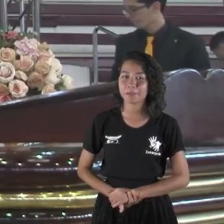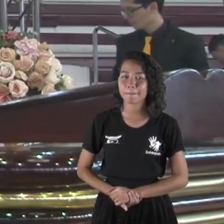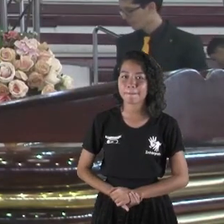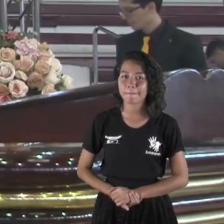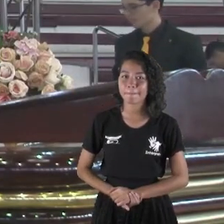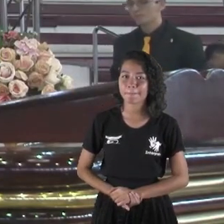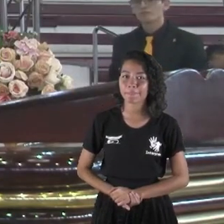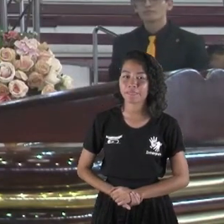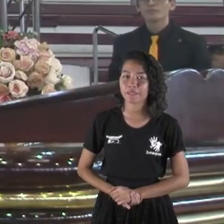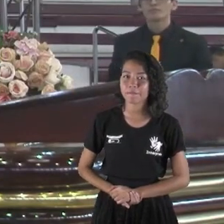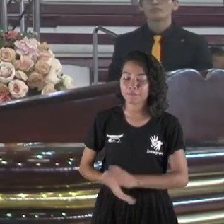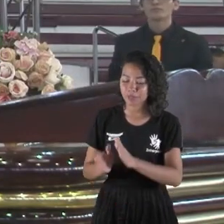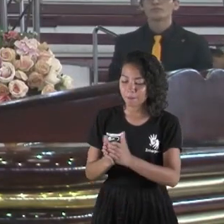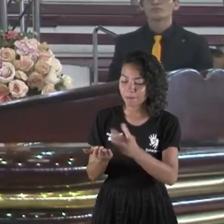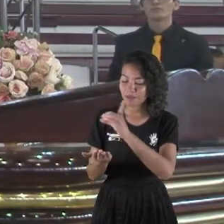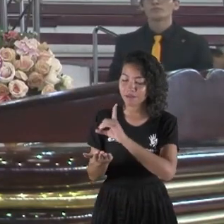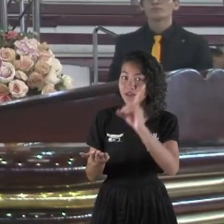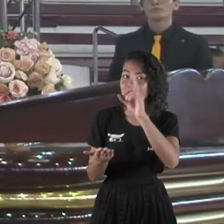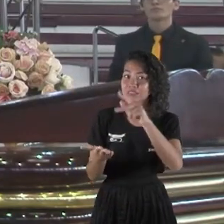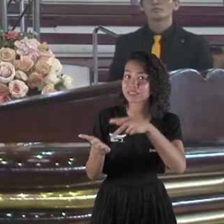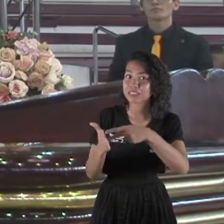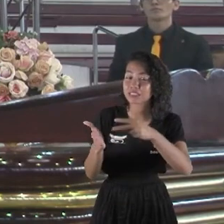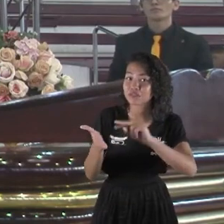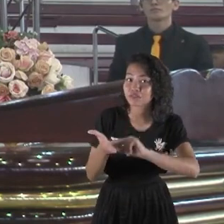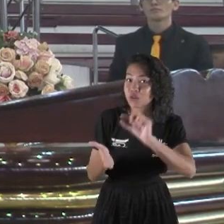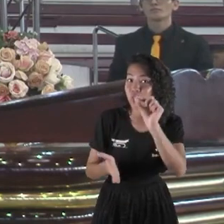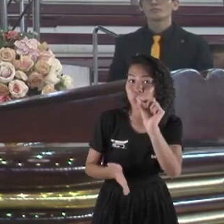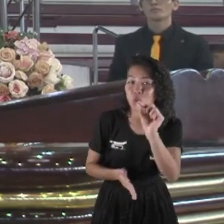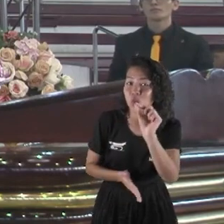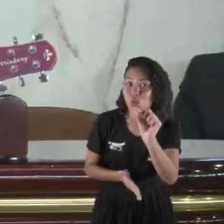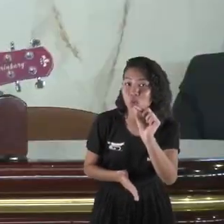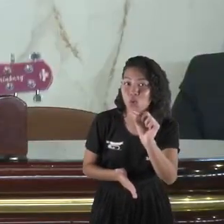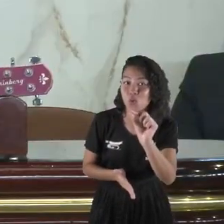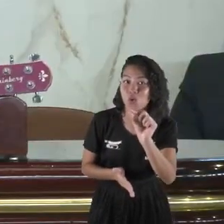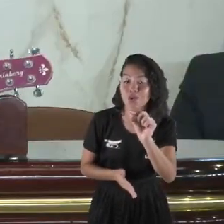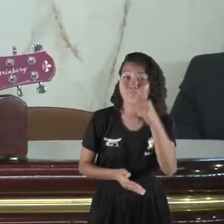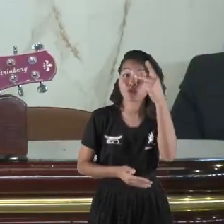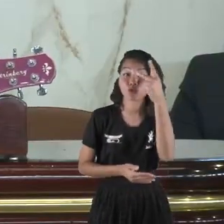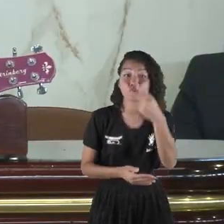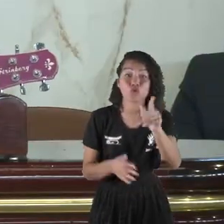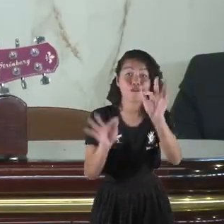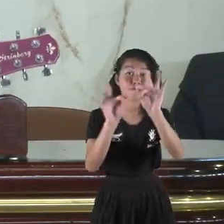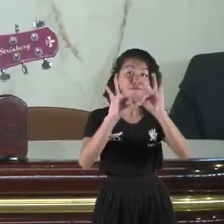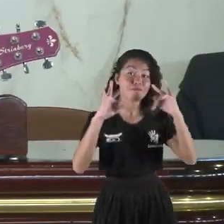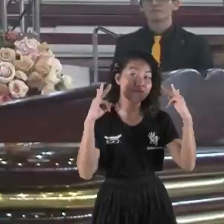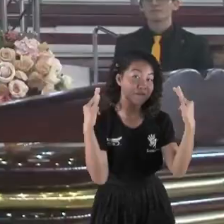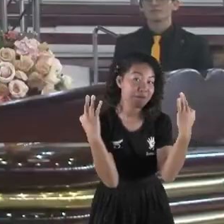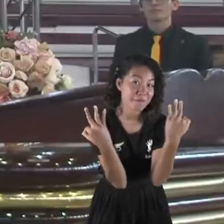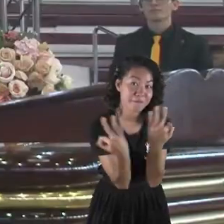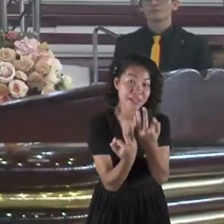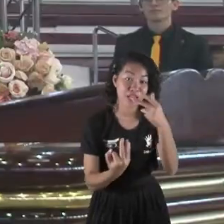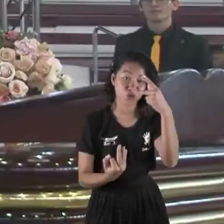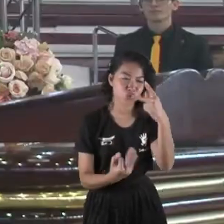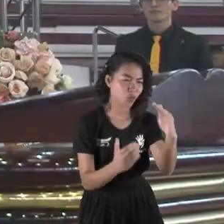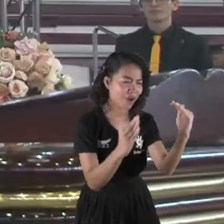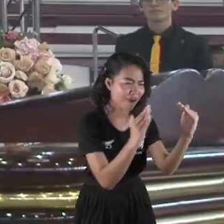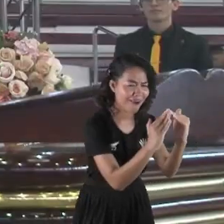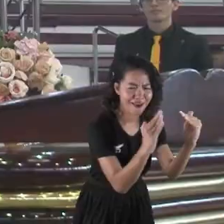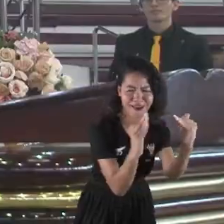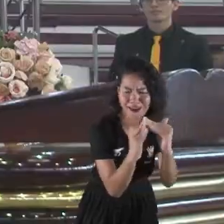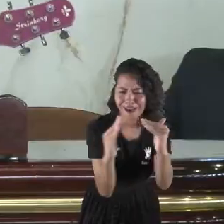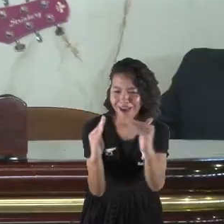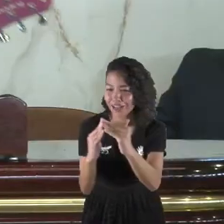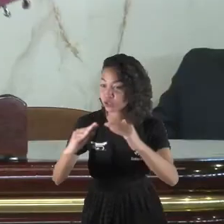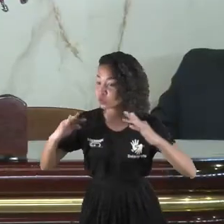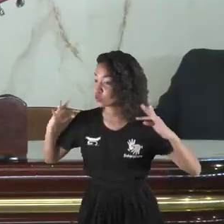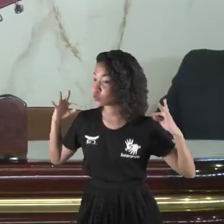Então isso significa que a sua família, a sua casa, todos vão desfrutar